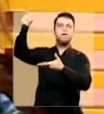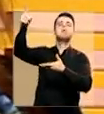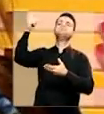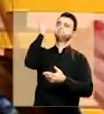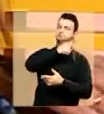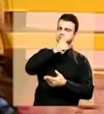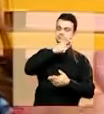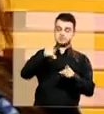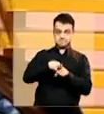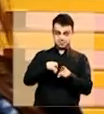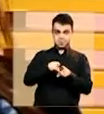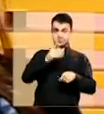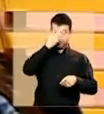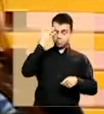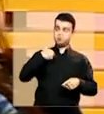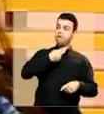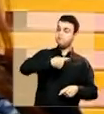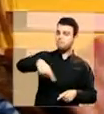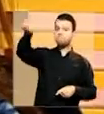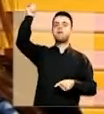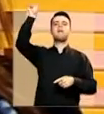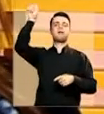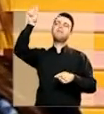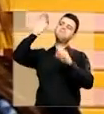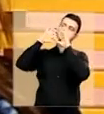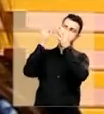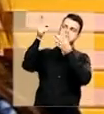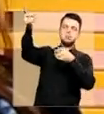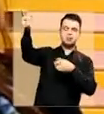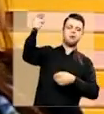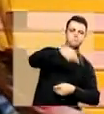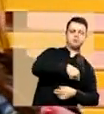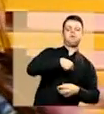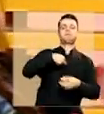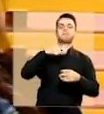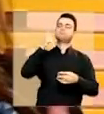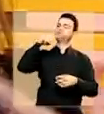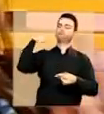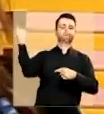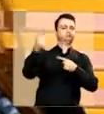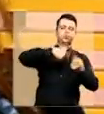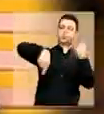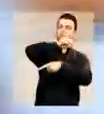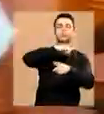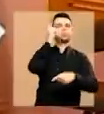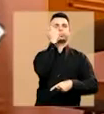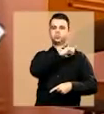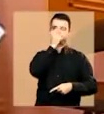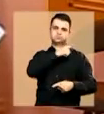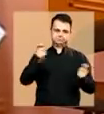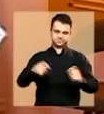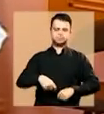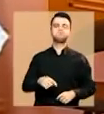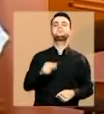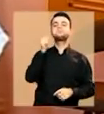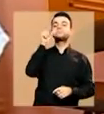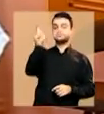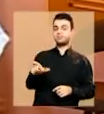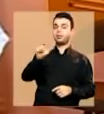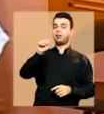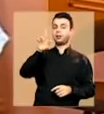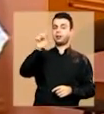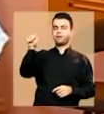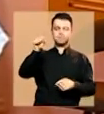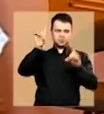ganha o intercambiário que vem, as famílias que o recebem aqui, envolvendo toda a comunidade. Lara Corsi, especialista